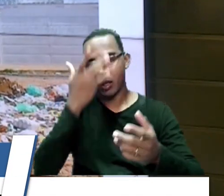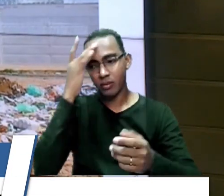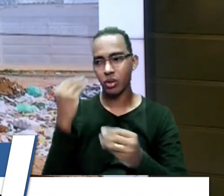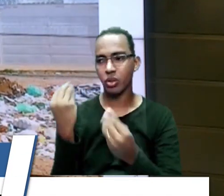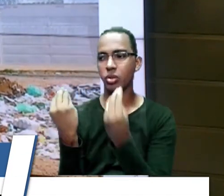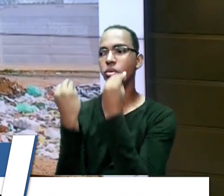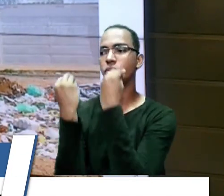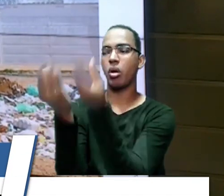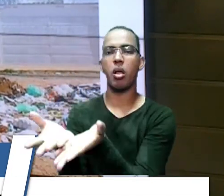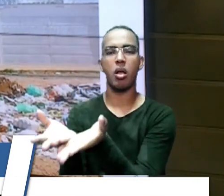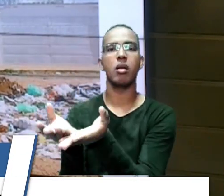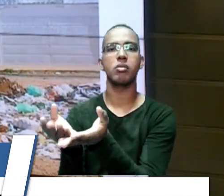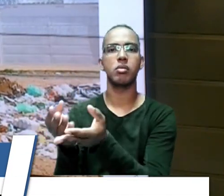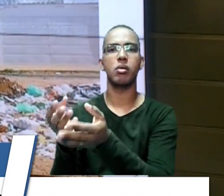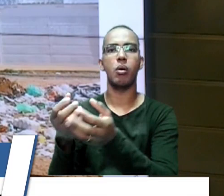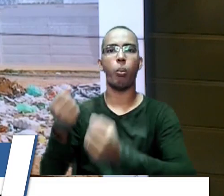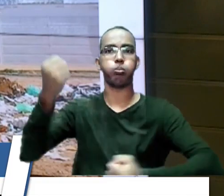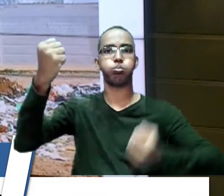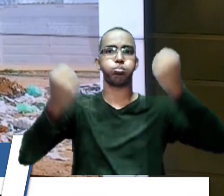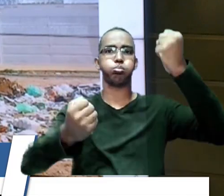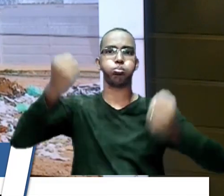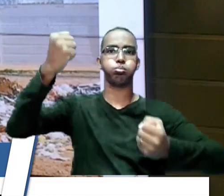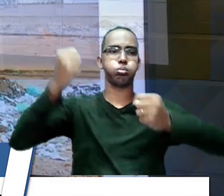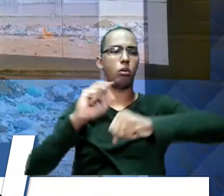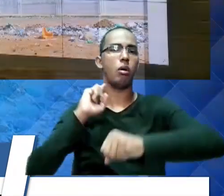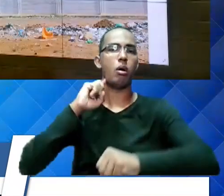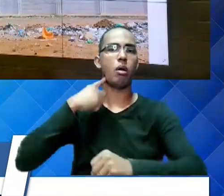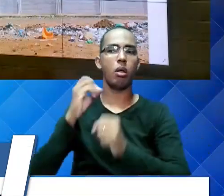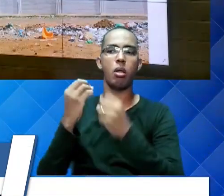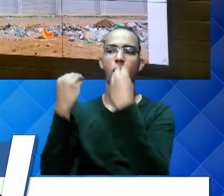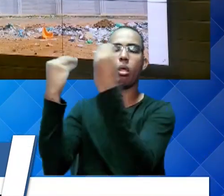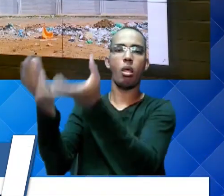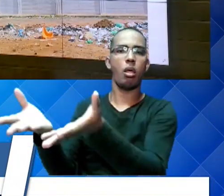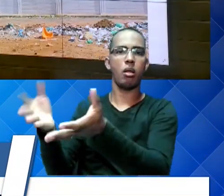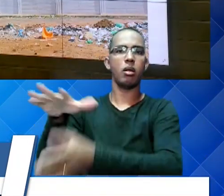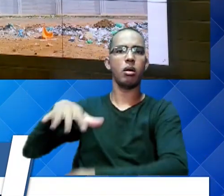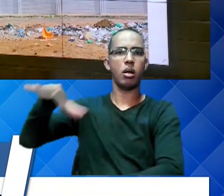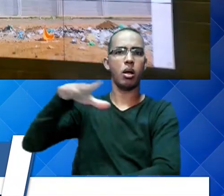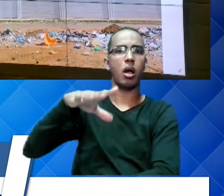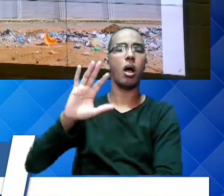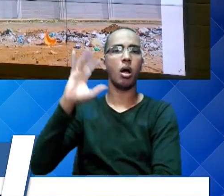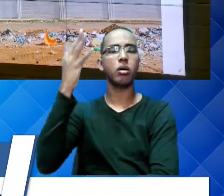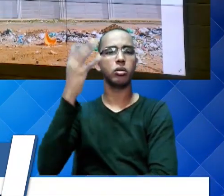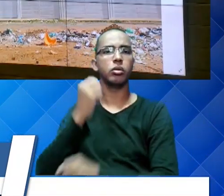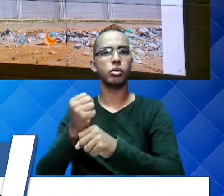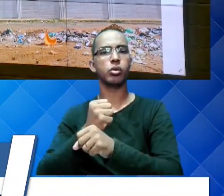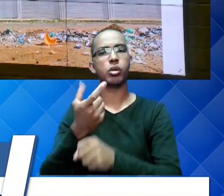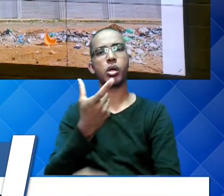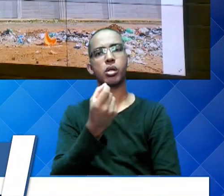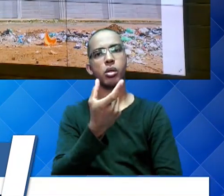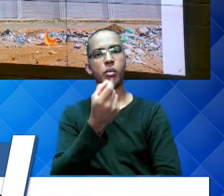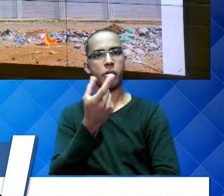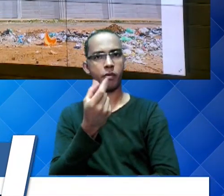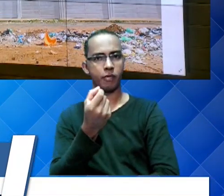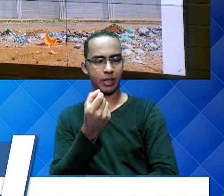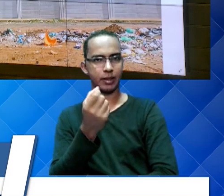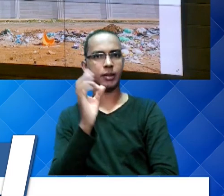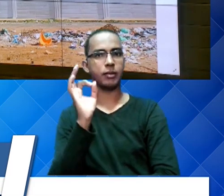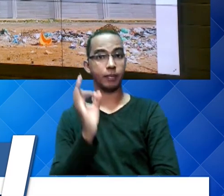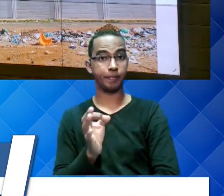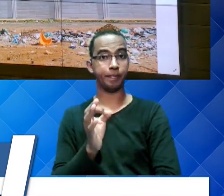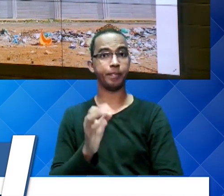descarregando caminhões de lixos naquela área. Isso aconteceu no ano de 2020.